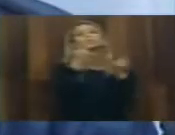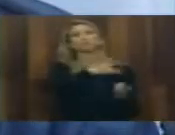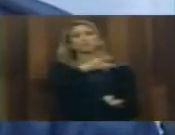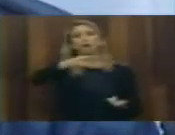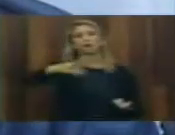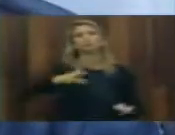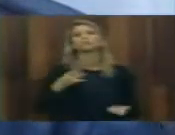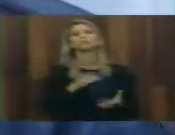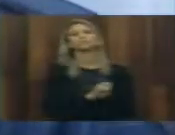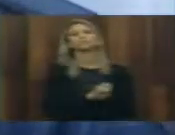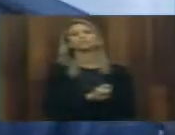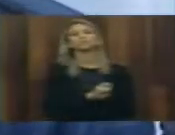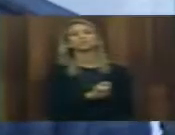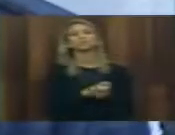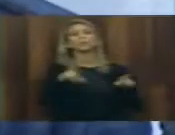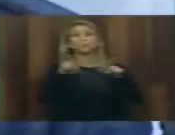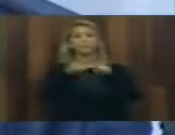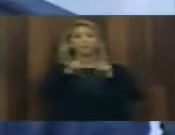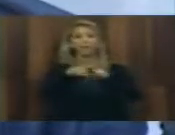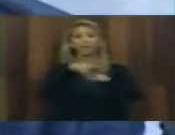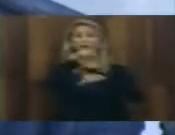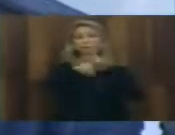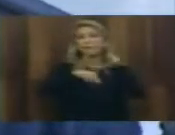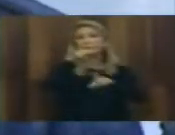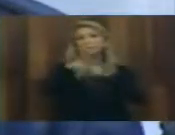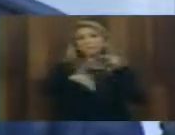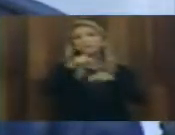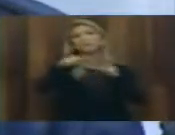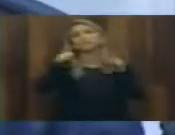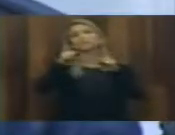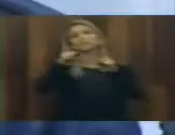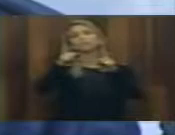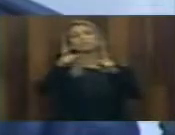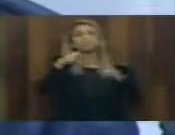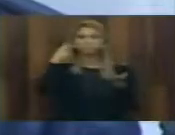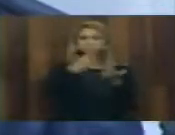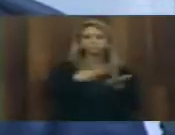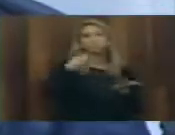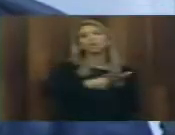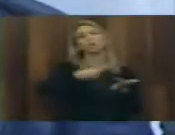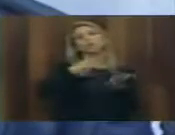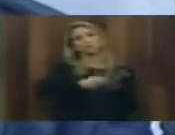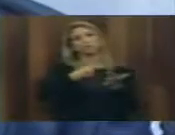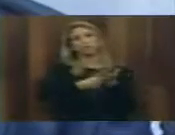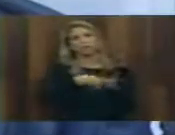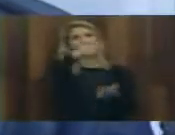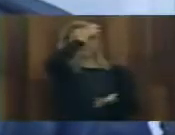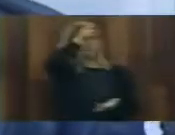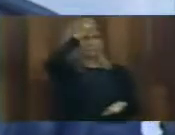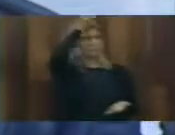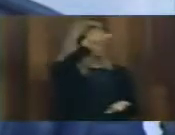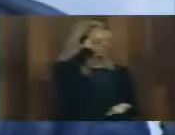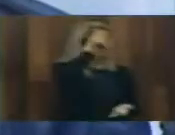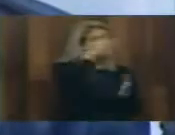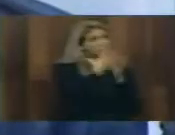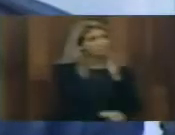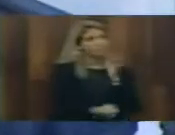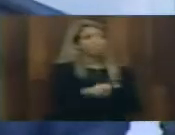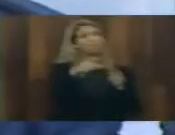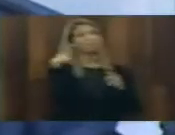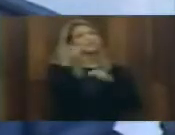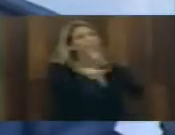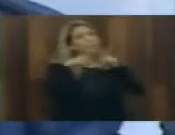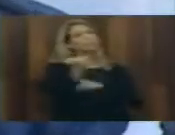de endemias, a população é a favor, vocês lutaram para isso. Ele vai perder e vocês vão ganhar.